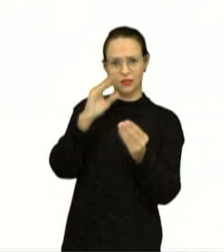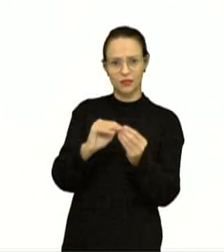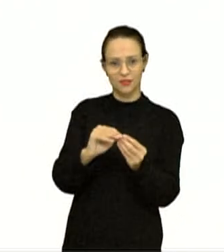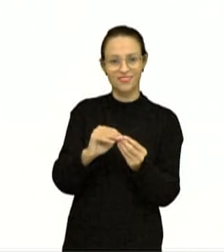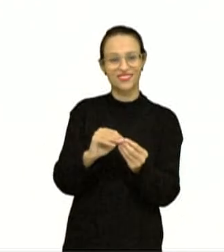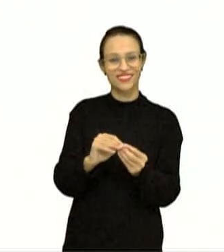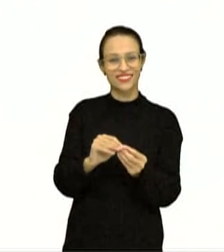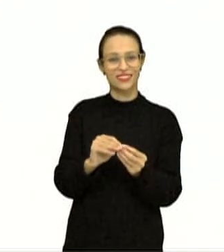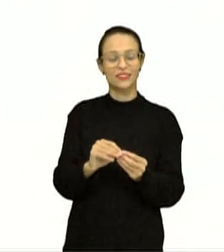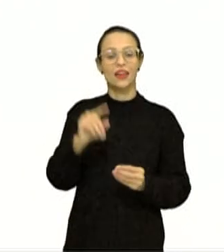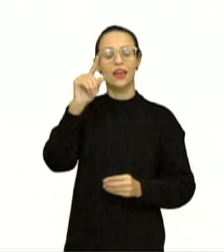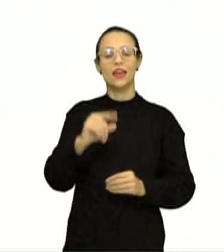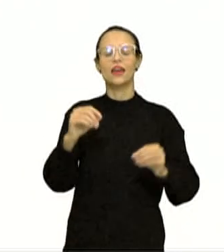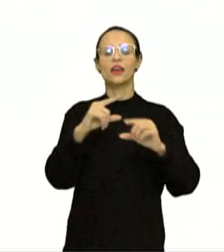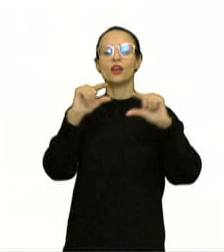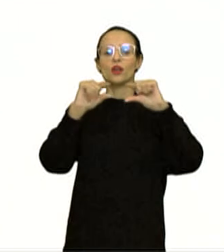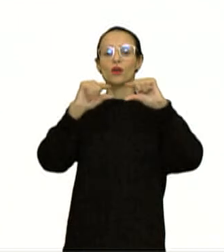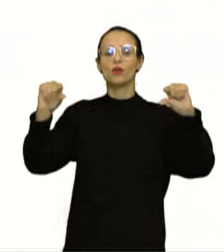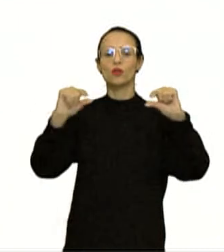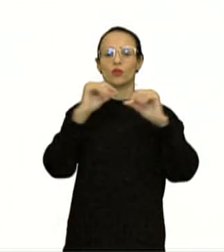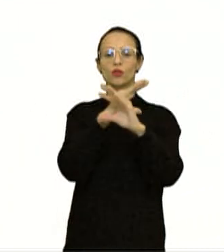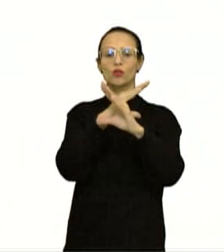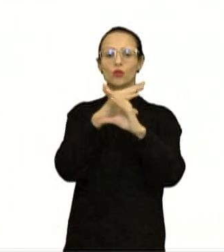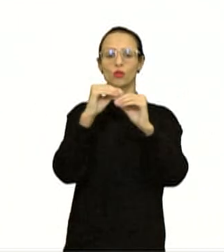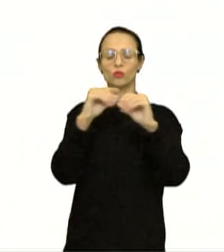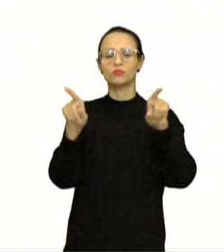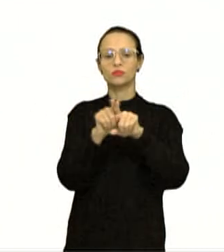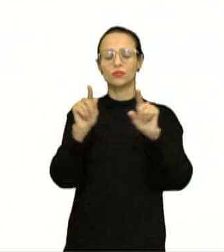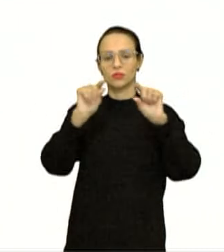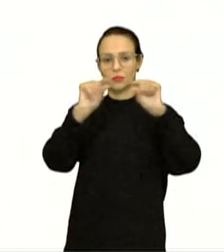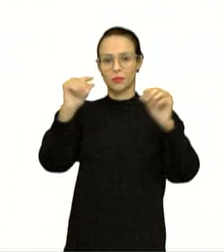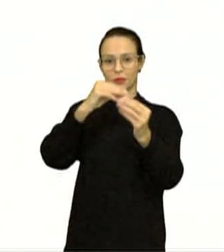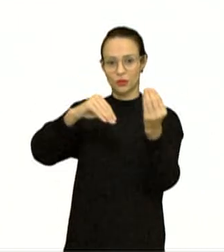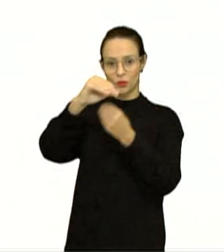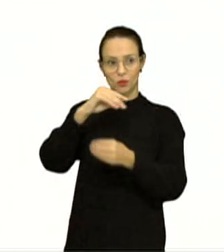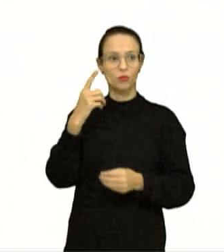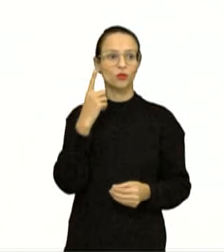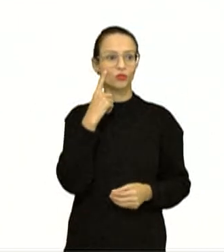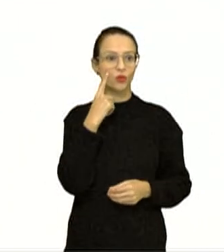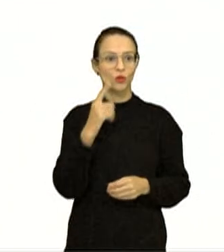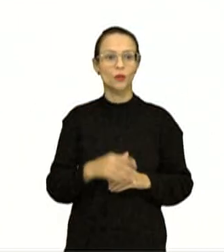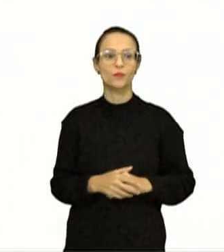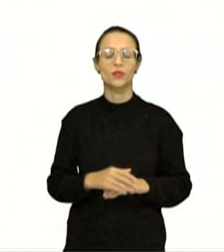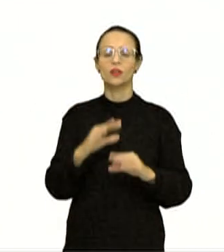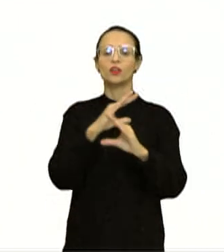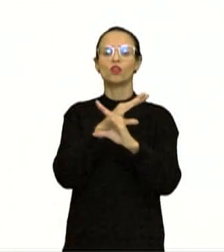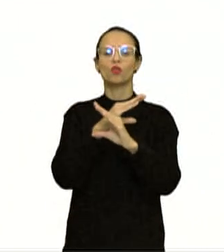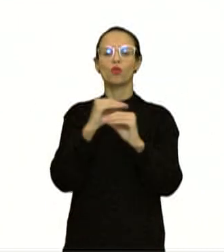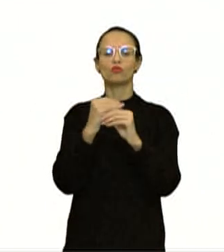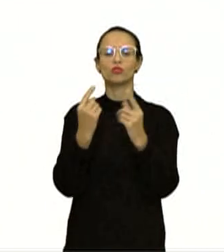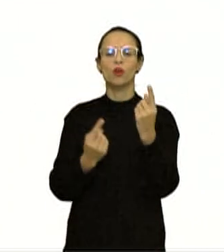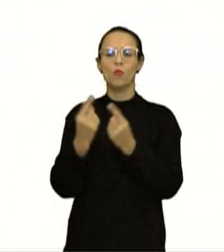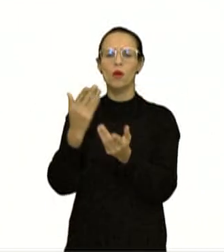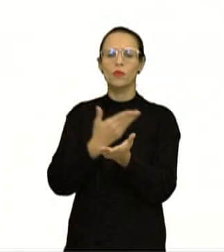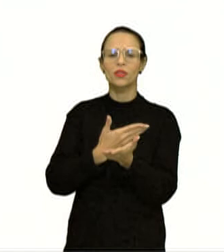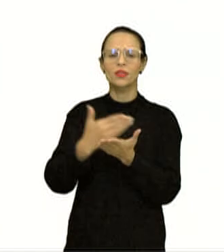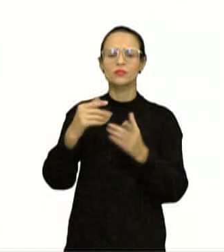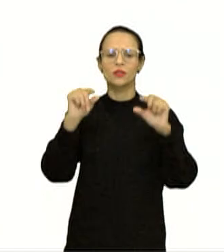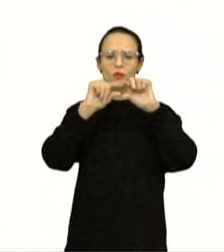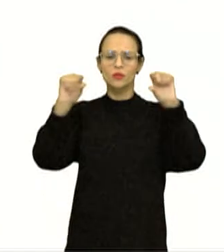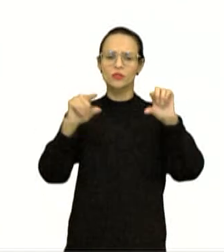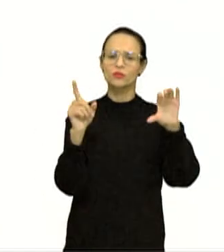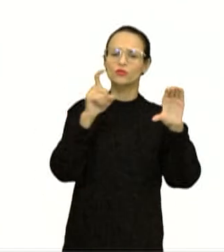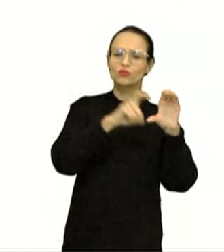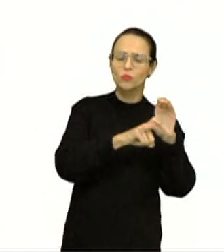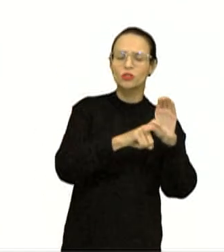Certo? Uma locução. Período composto também. Que conjunção inicia as orações subordinadas, que são